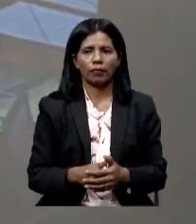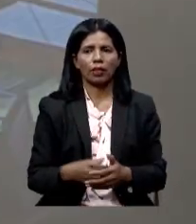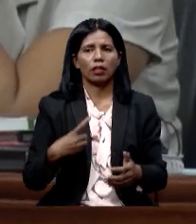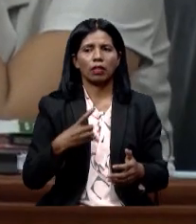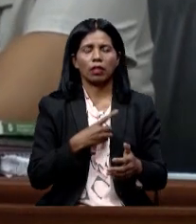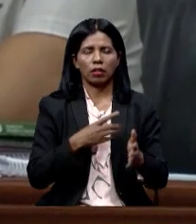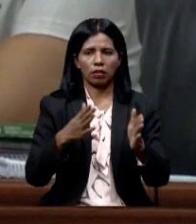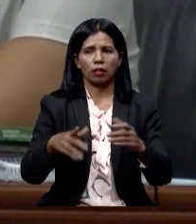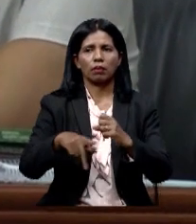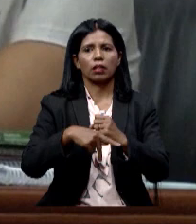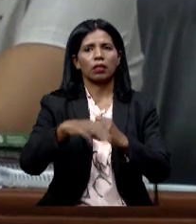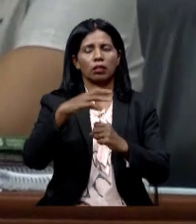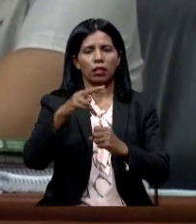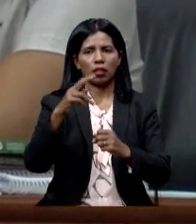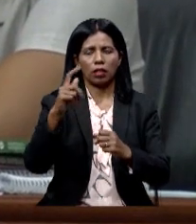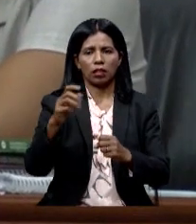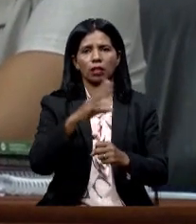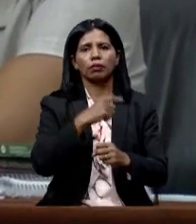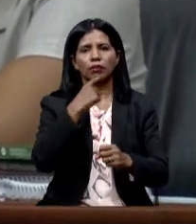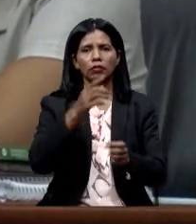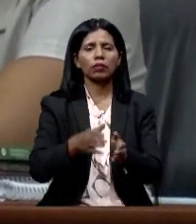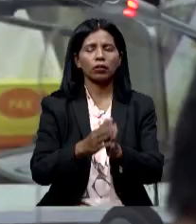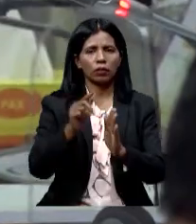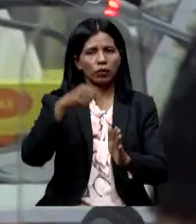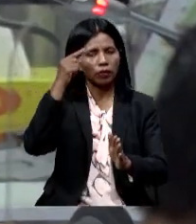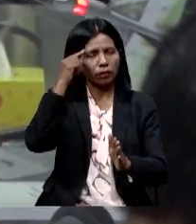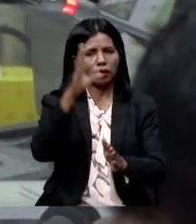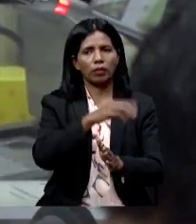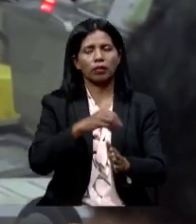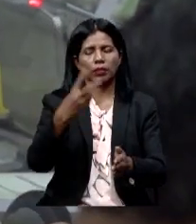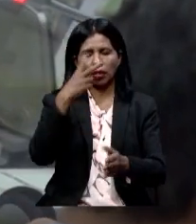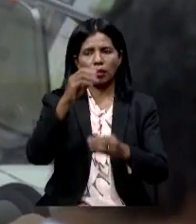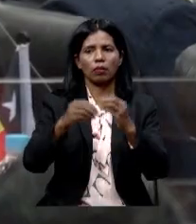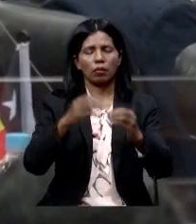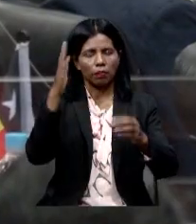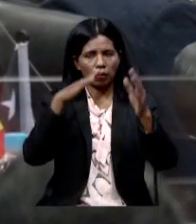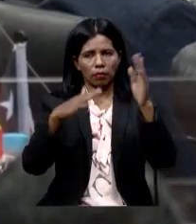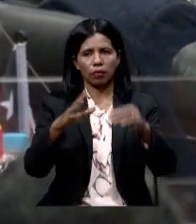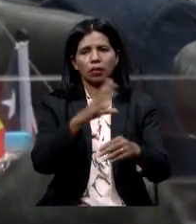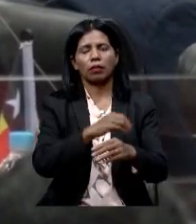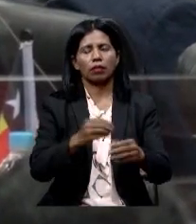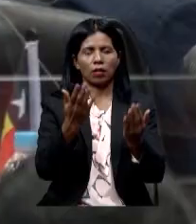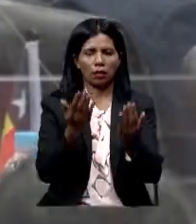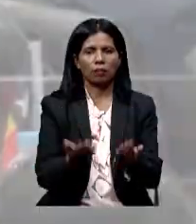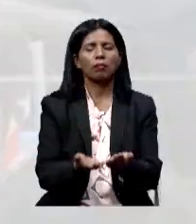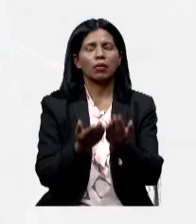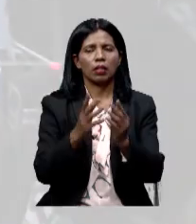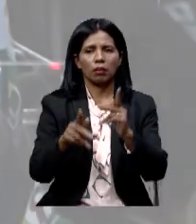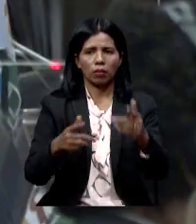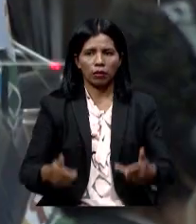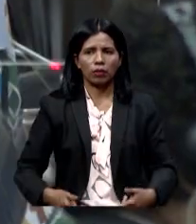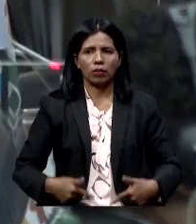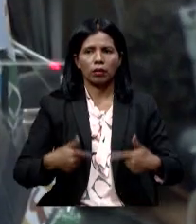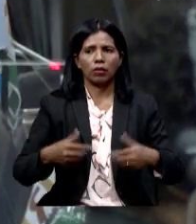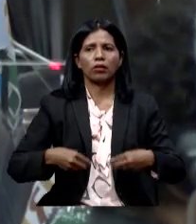bancada CNRT Carminda Carlota husu governo ato soluciona problema né hodi hakman pov ne moris tang sirané ba hodi